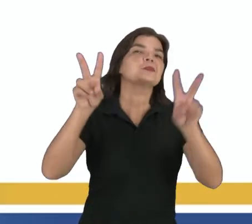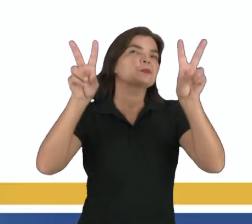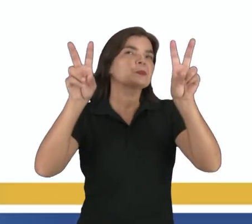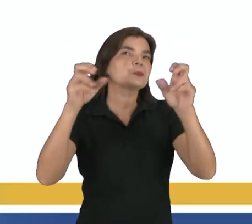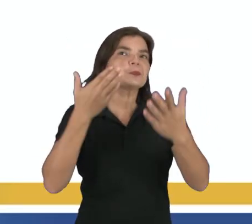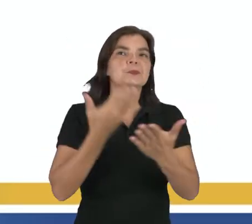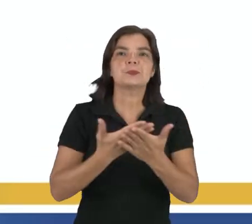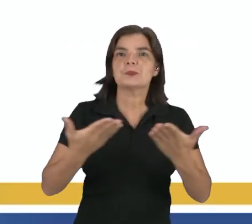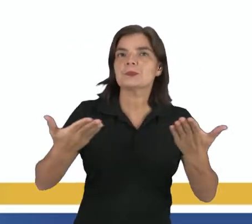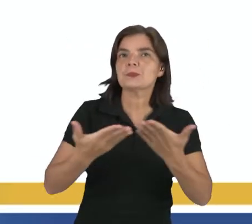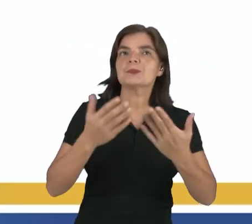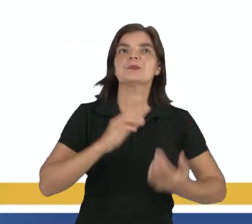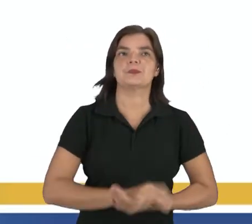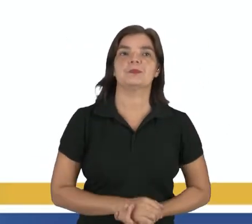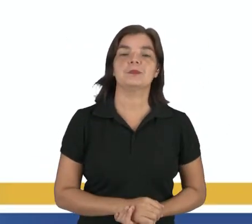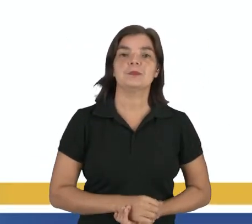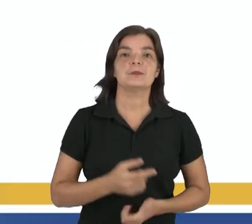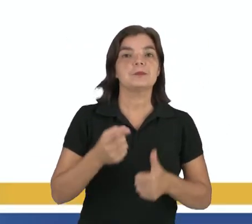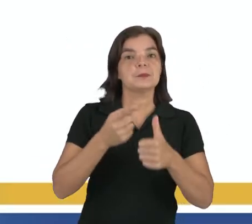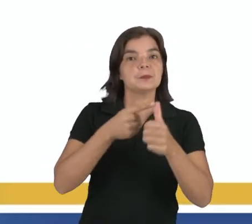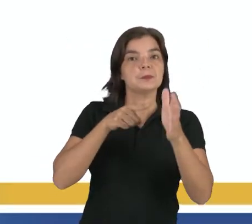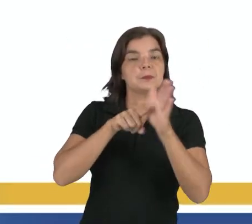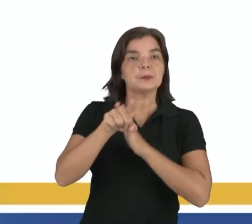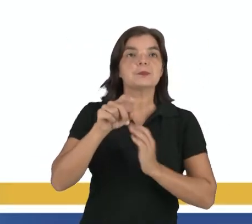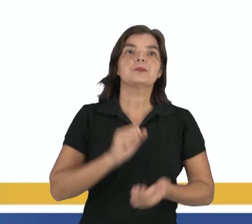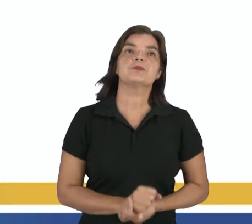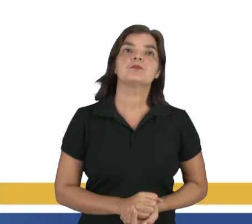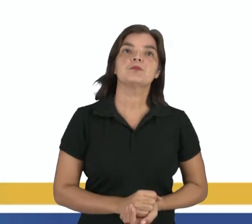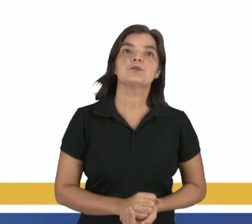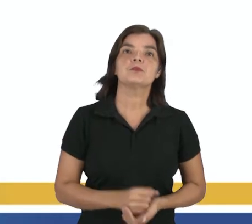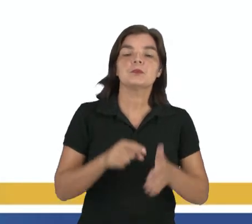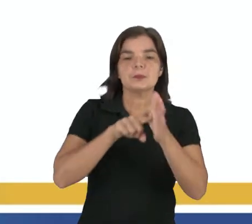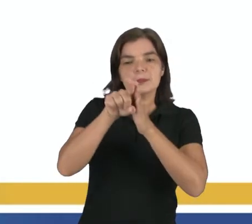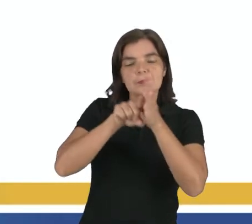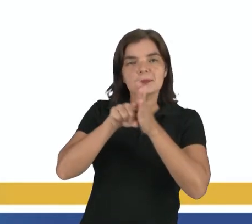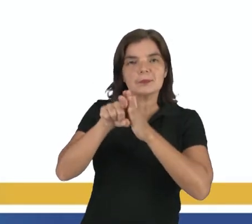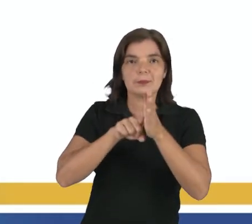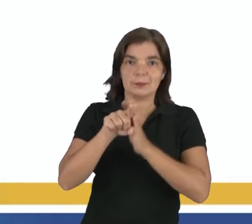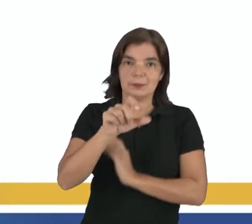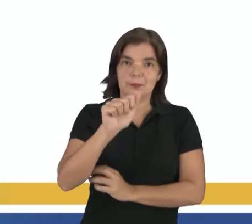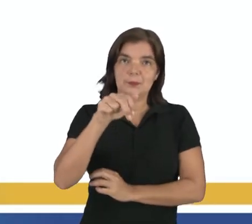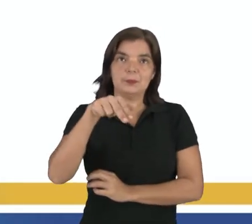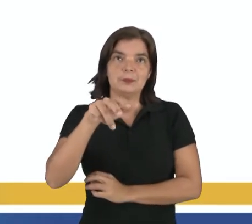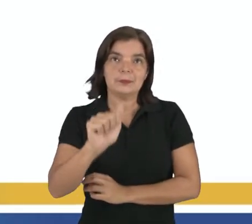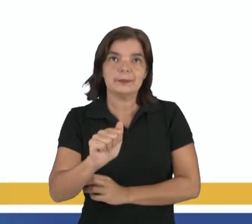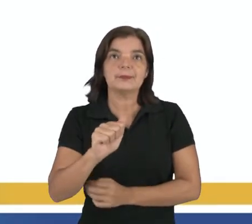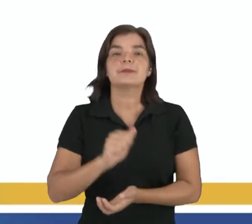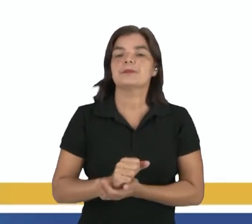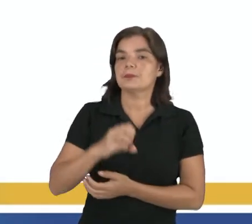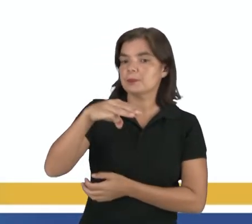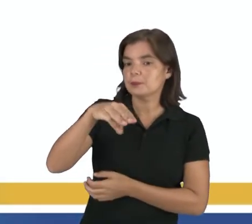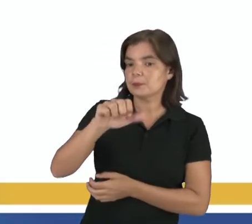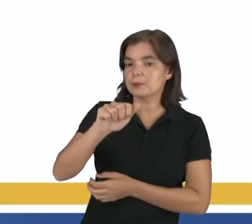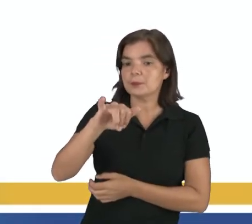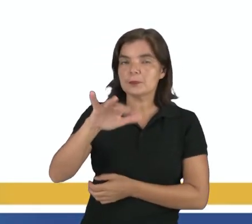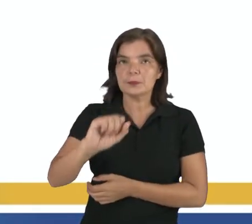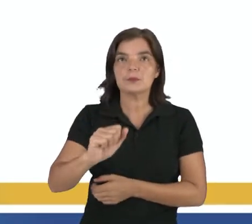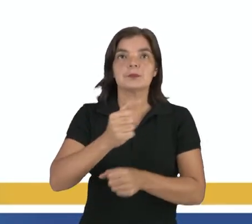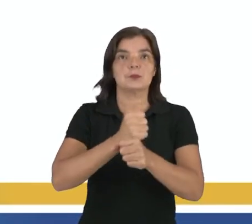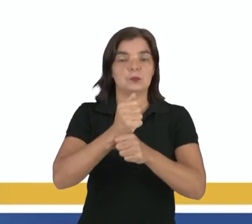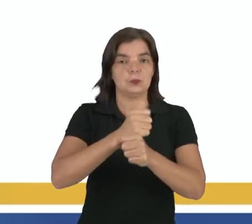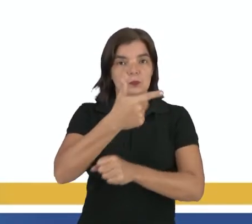assunto trabalhado de hoje. Então, nosso primeiro exercitando diz o seguinte: uma pesquisa realizada por Ana em maio